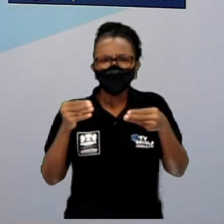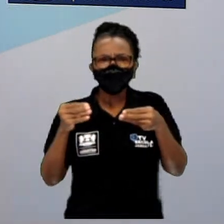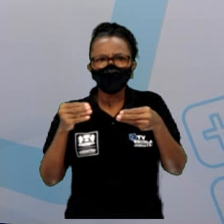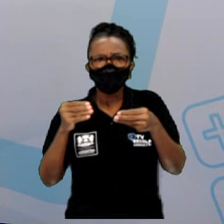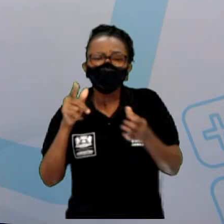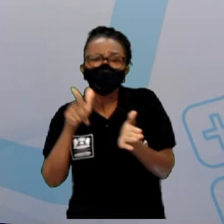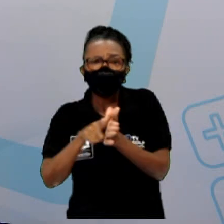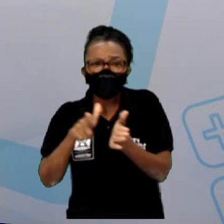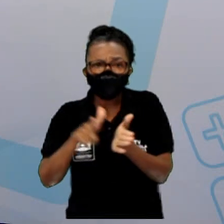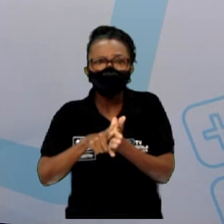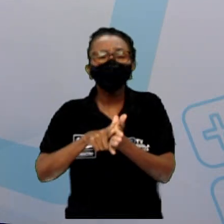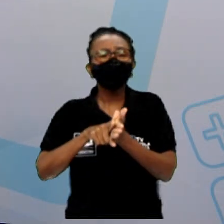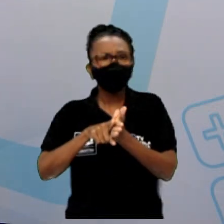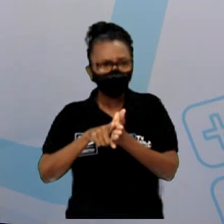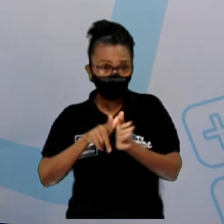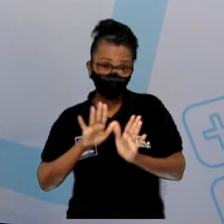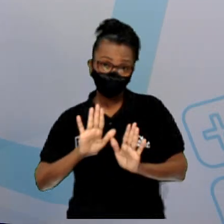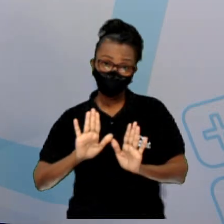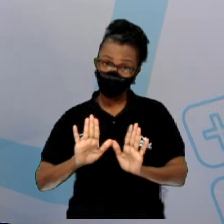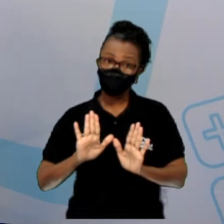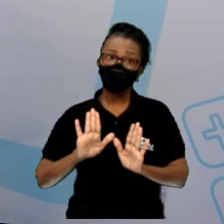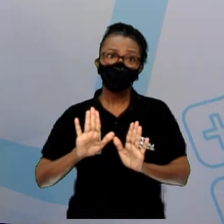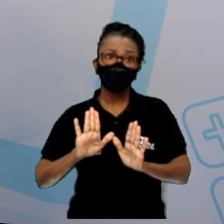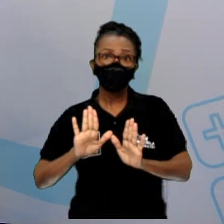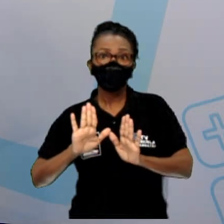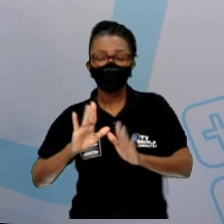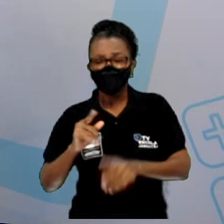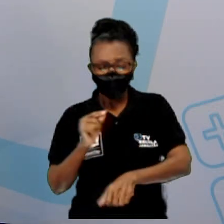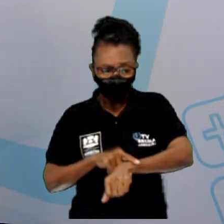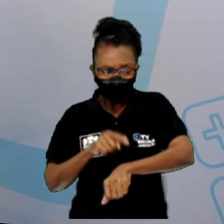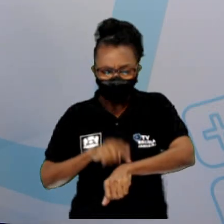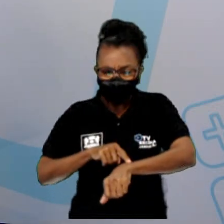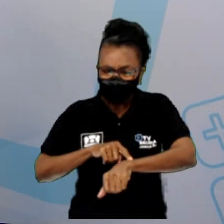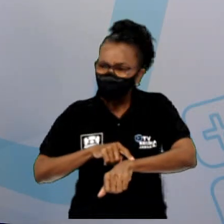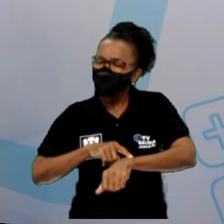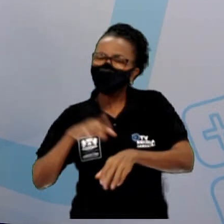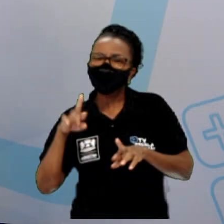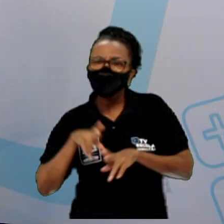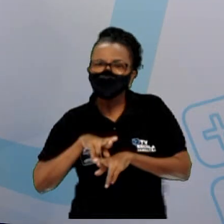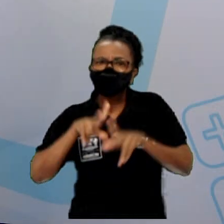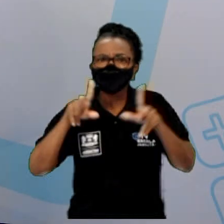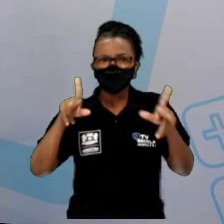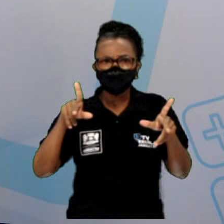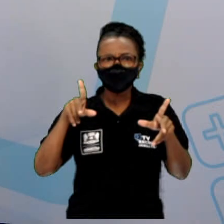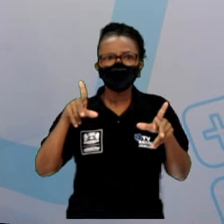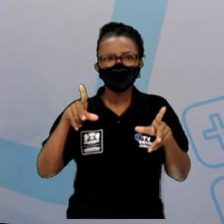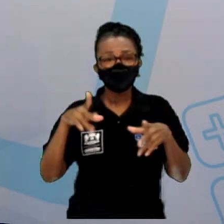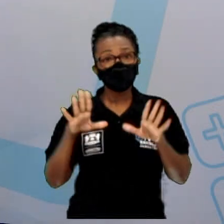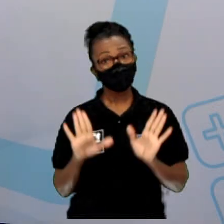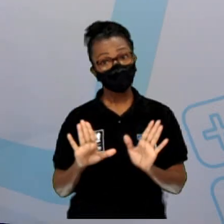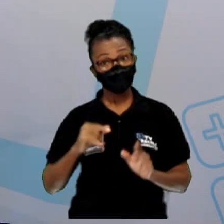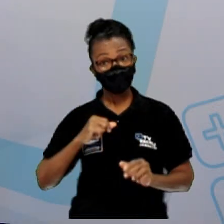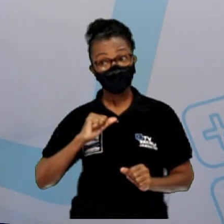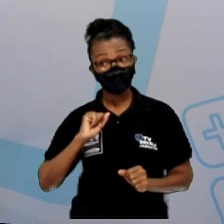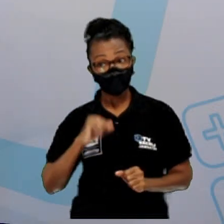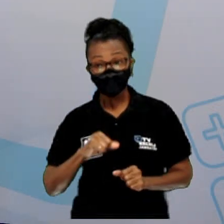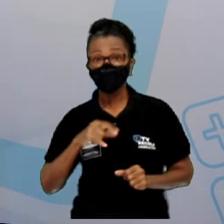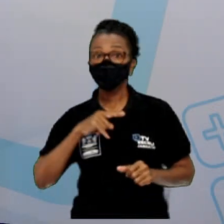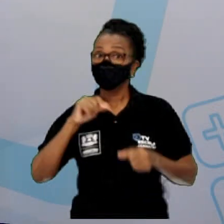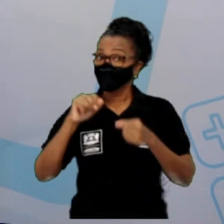de papel, só que a durabilidade, não é? É diferente. Mas se eu fizesse aqui